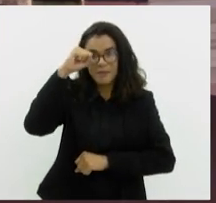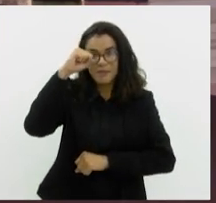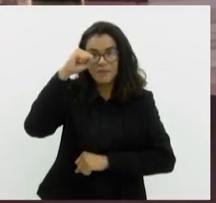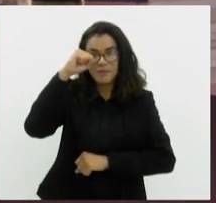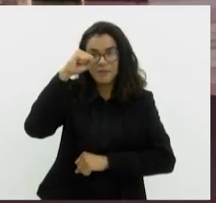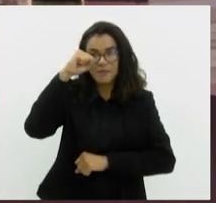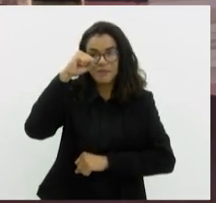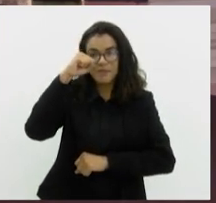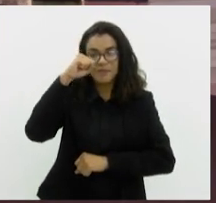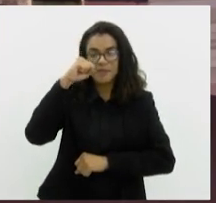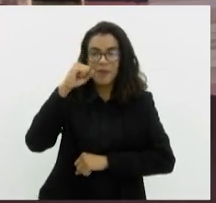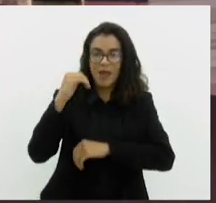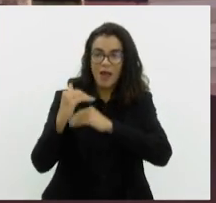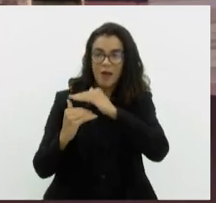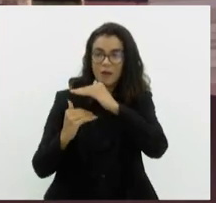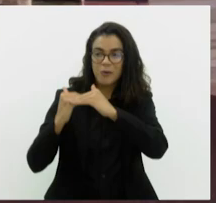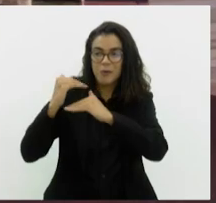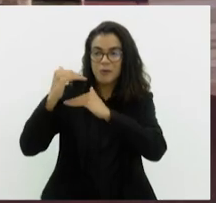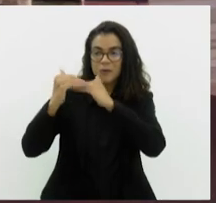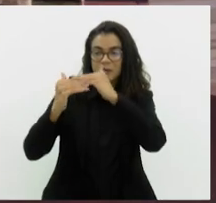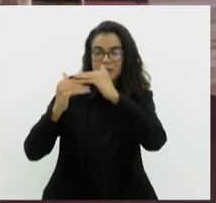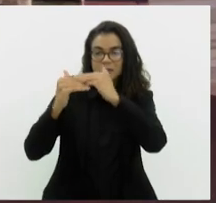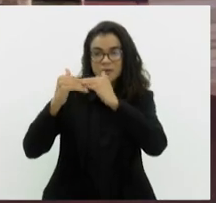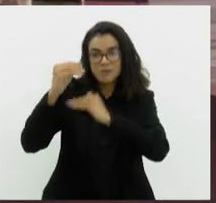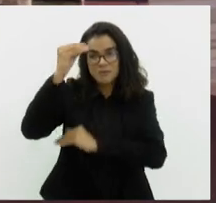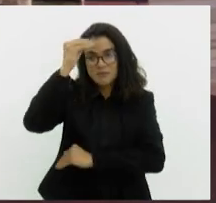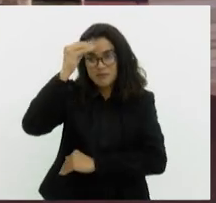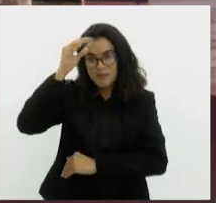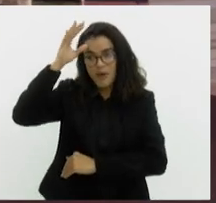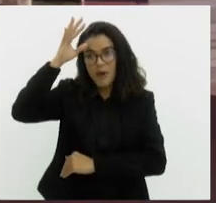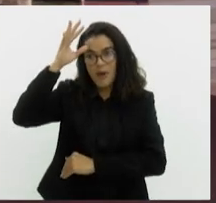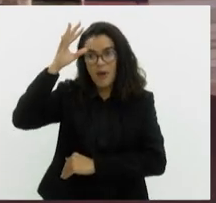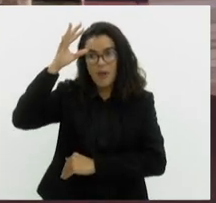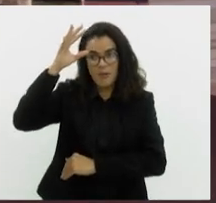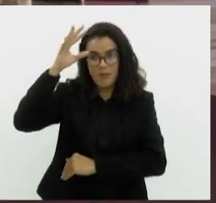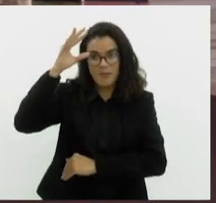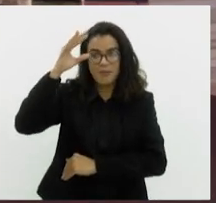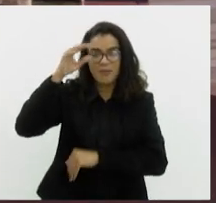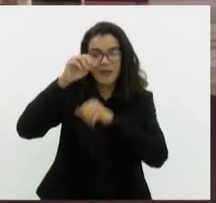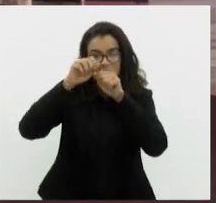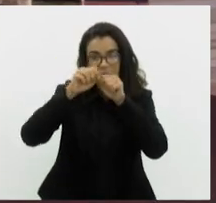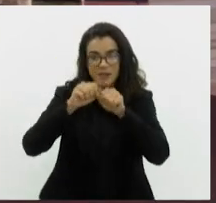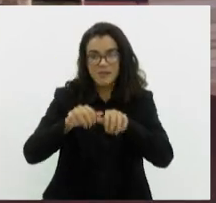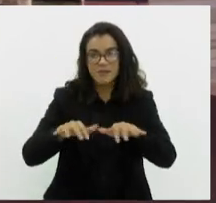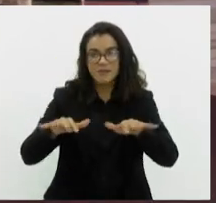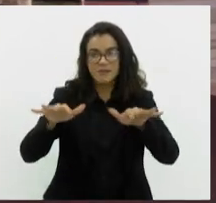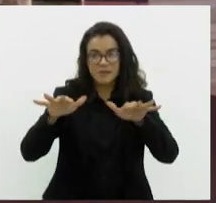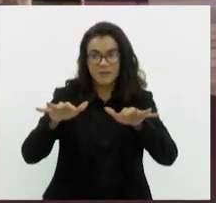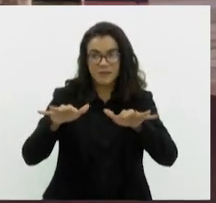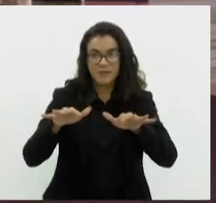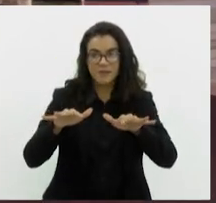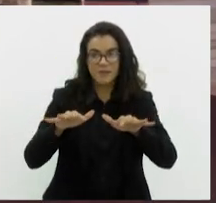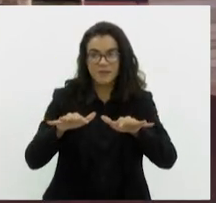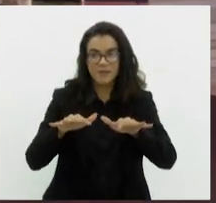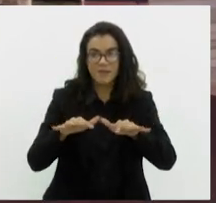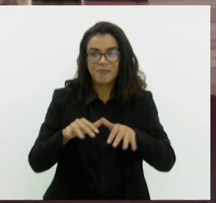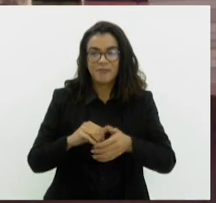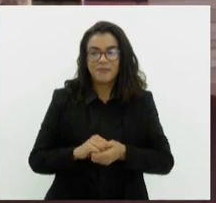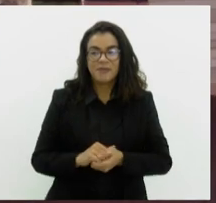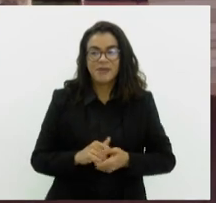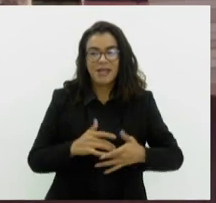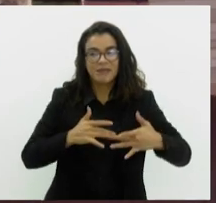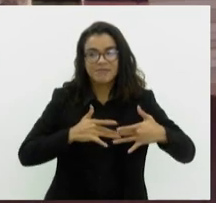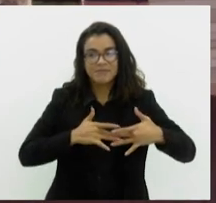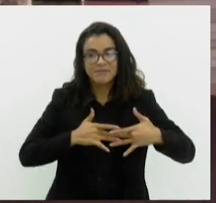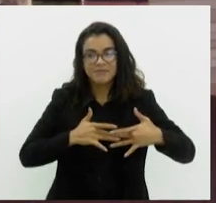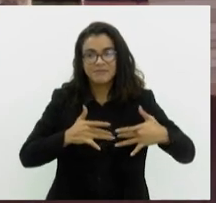a construir conhecimento e difundi-los, né? A dimensão da